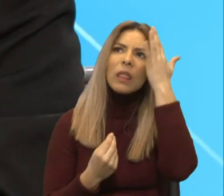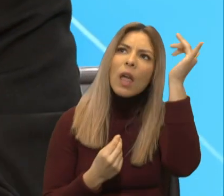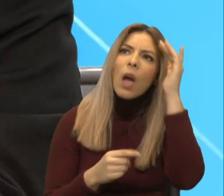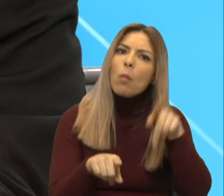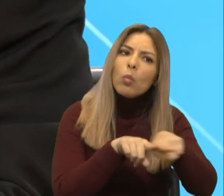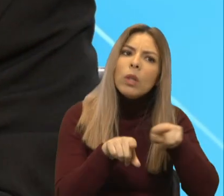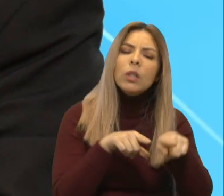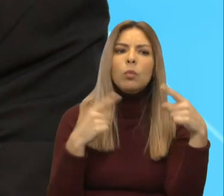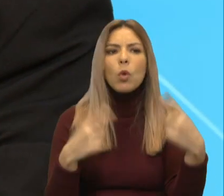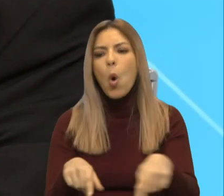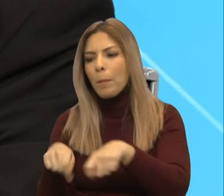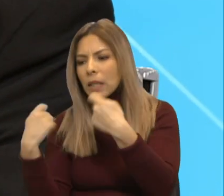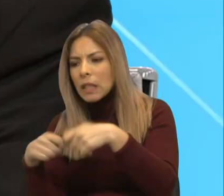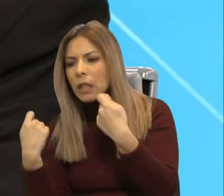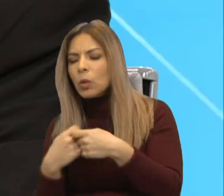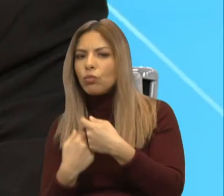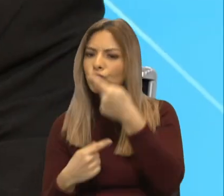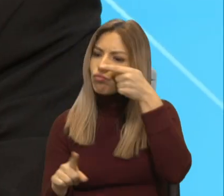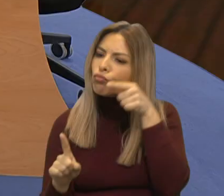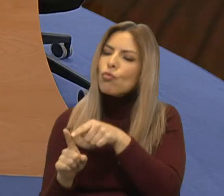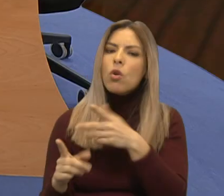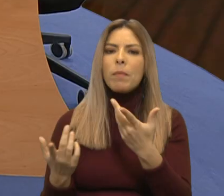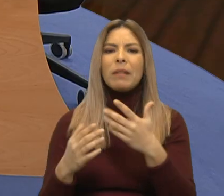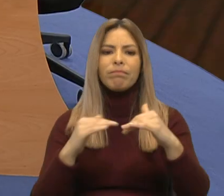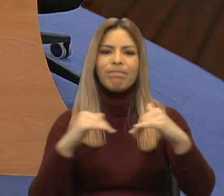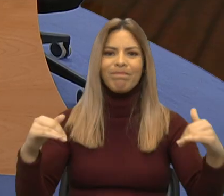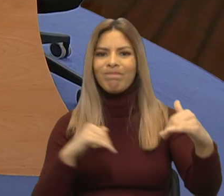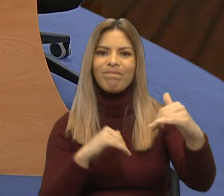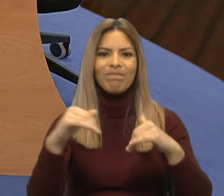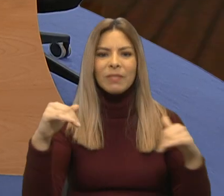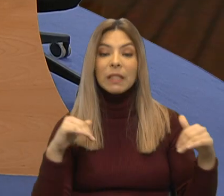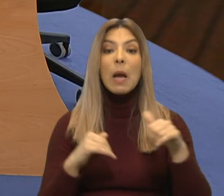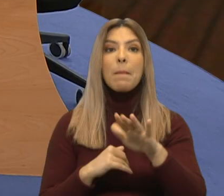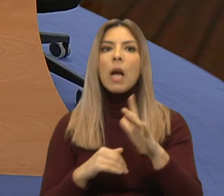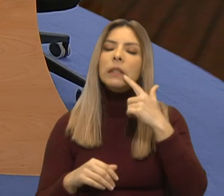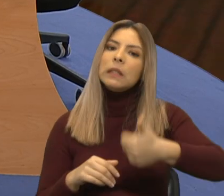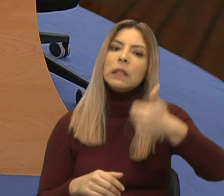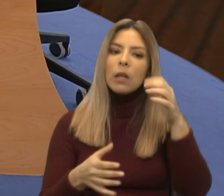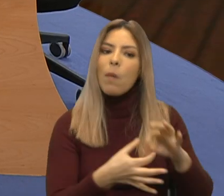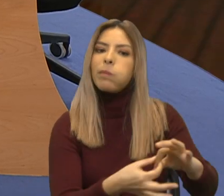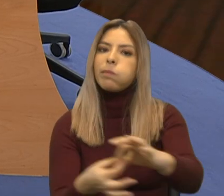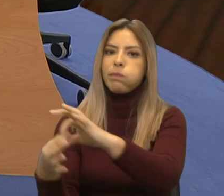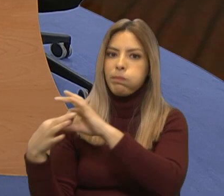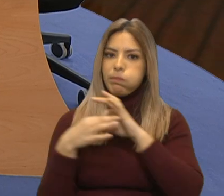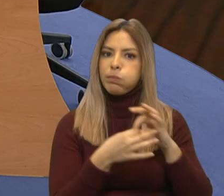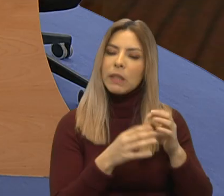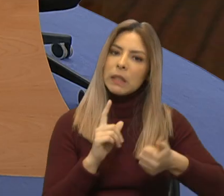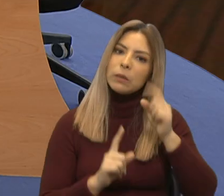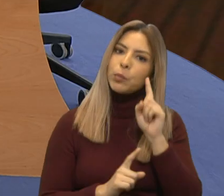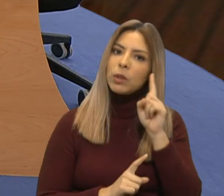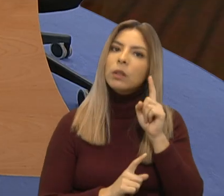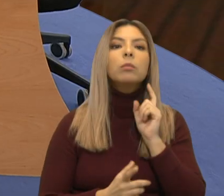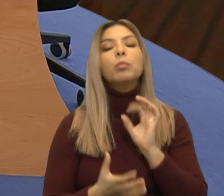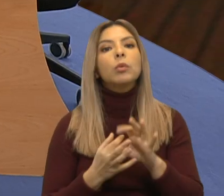interesses partidários, os interesses de par. Então, colocar em primeiro lugar o bem comum. E, sem dúvida, os jovens hoje já têm